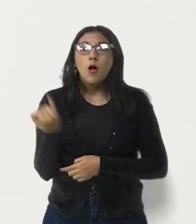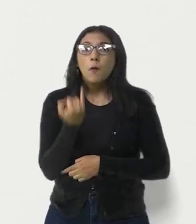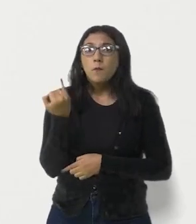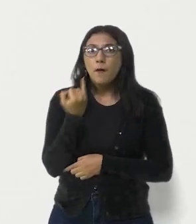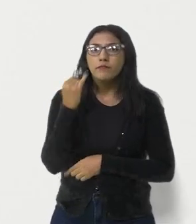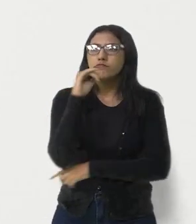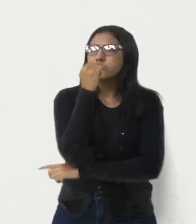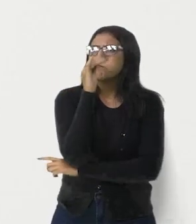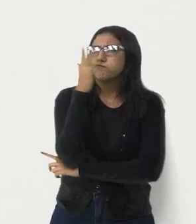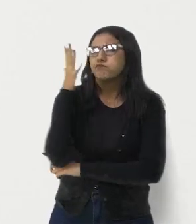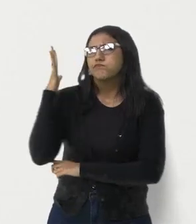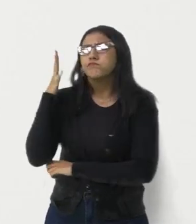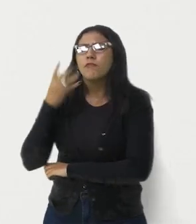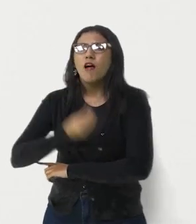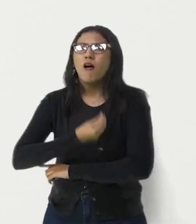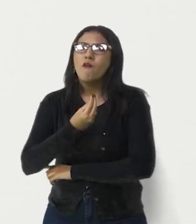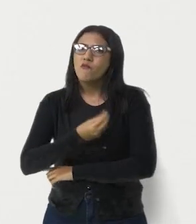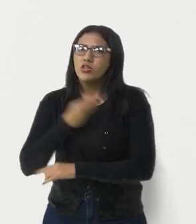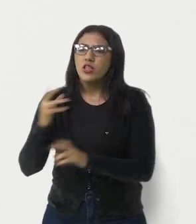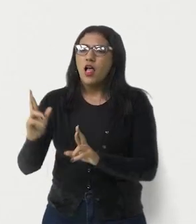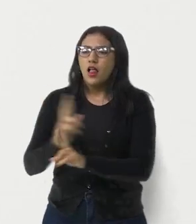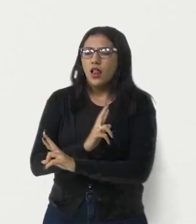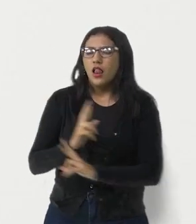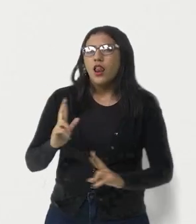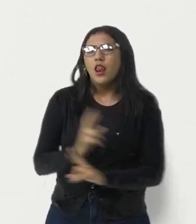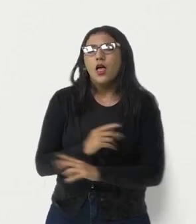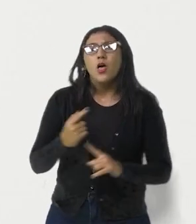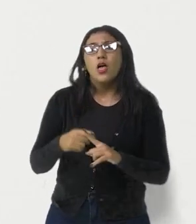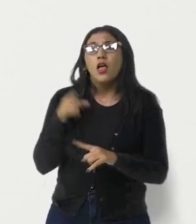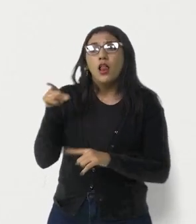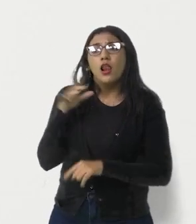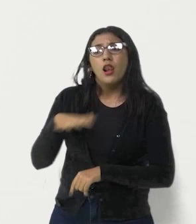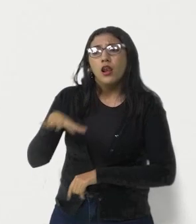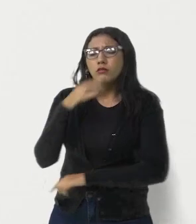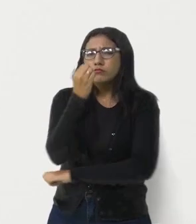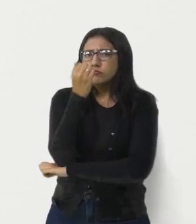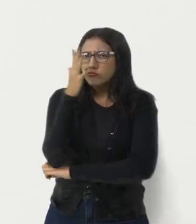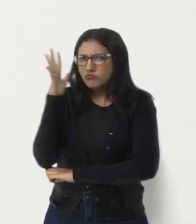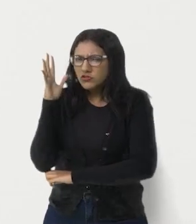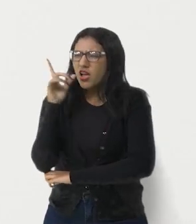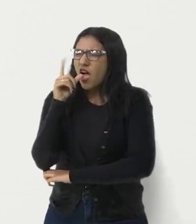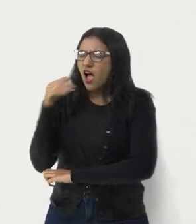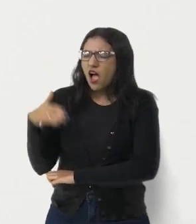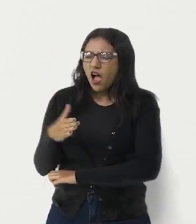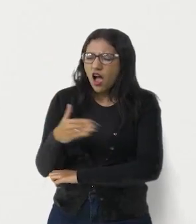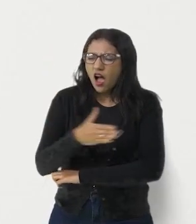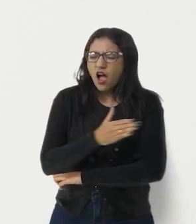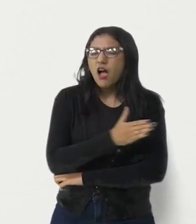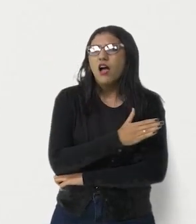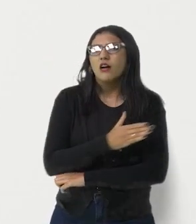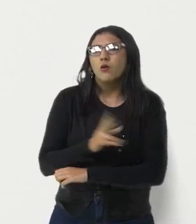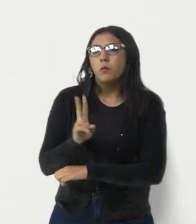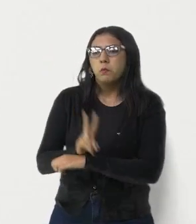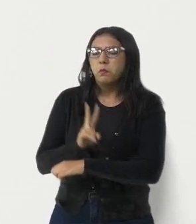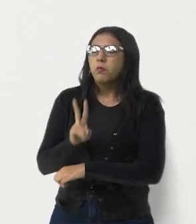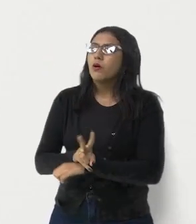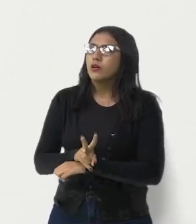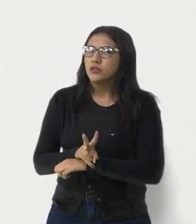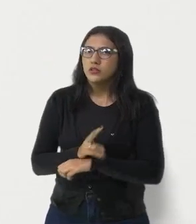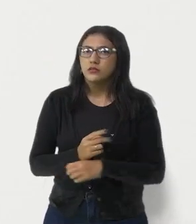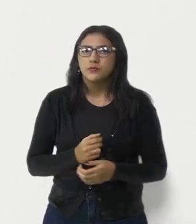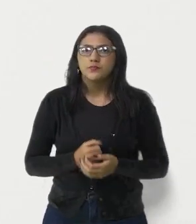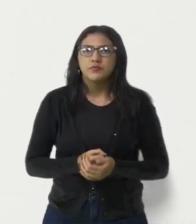importância da natureza nas suas vidas, porque é de lá que eles vão extrair o seu sustento. Então,